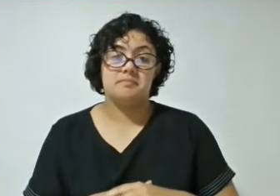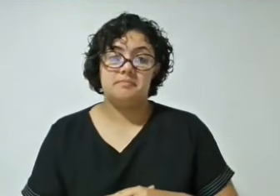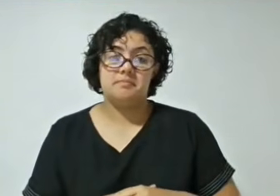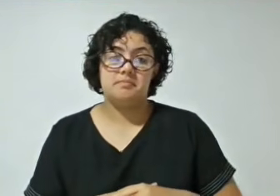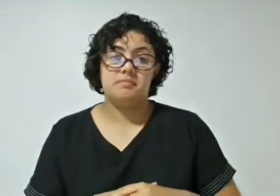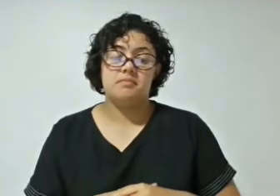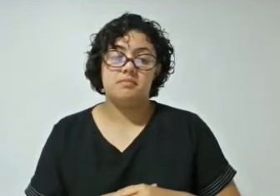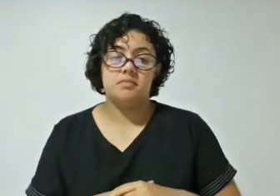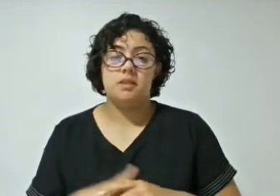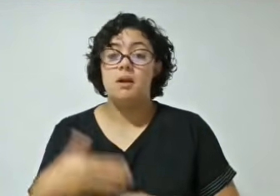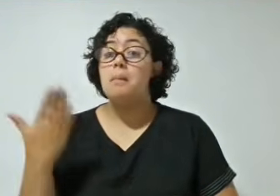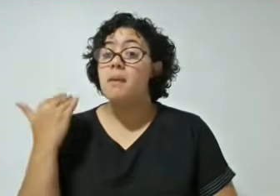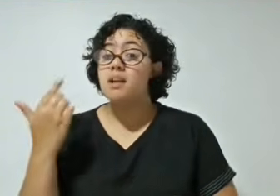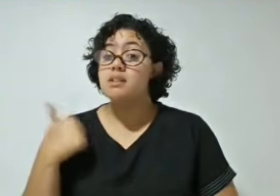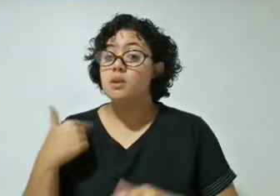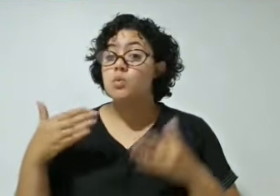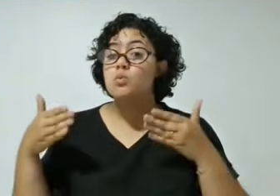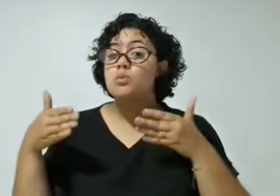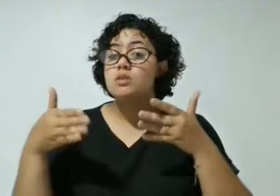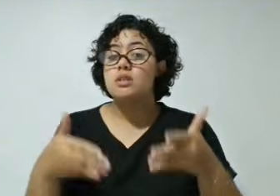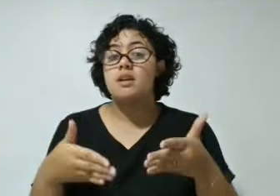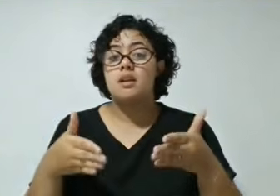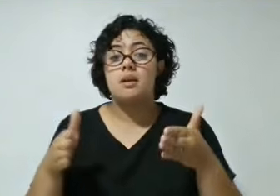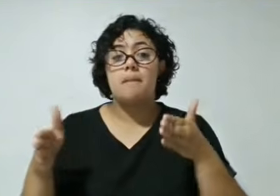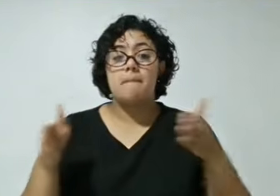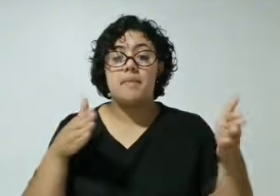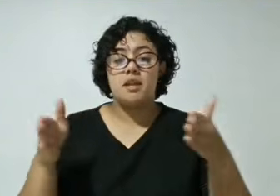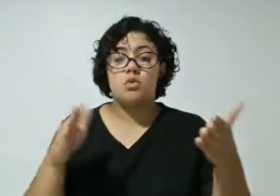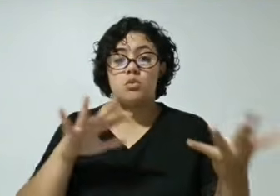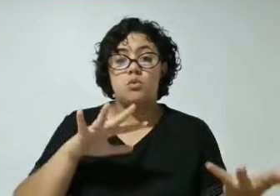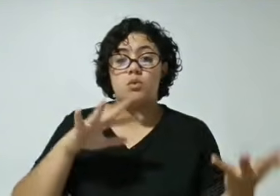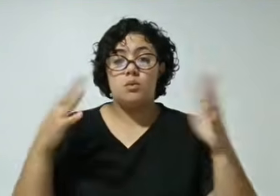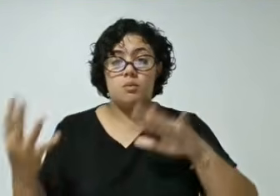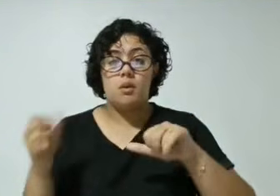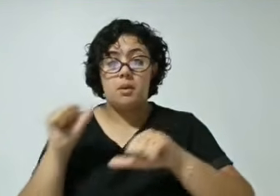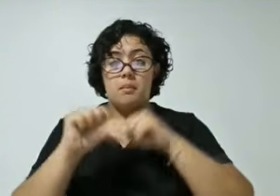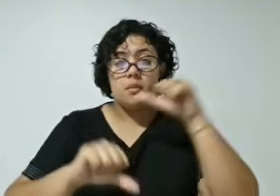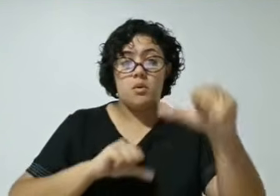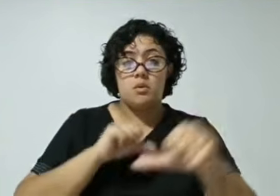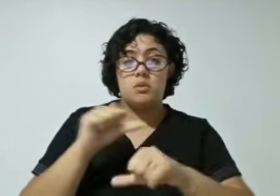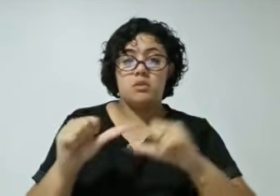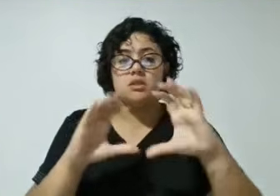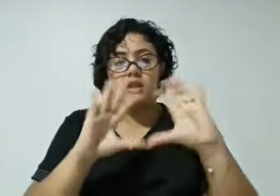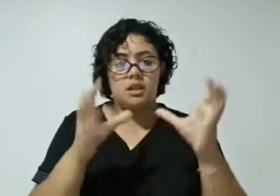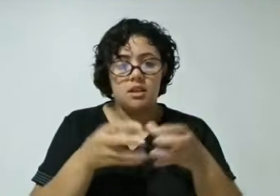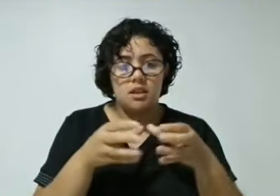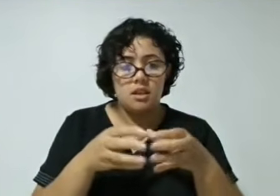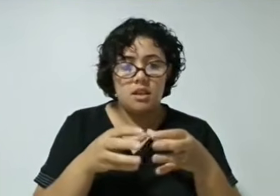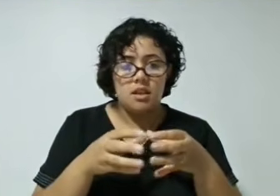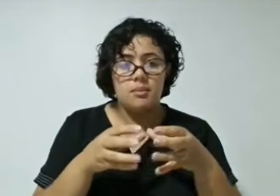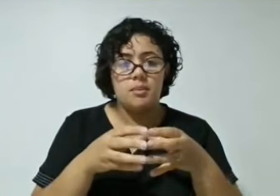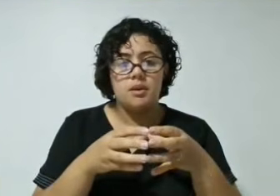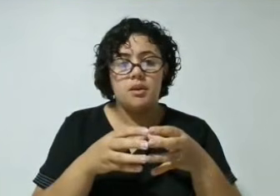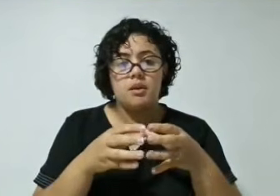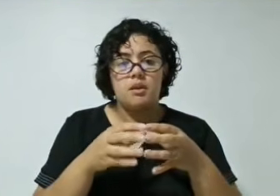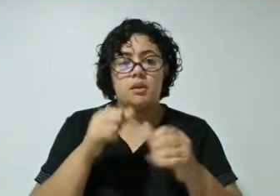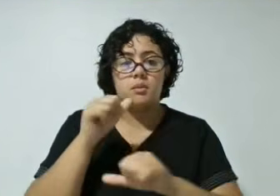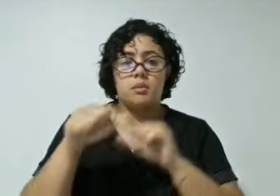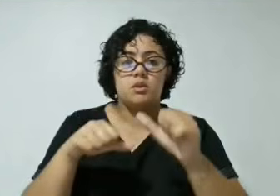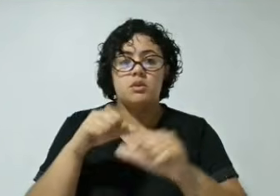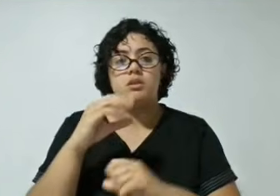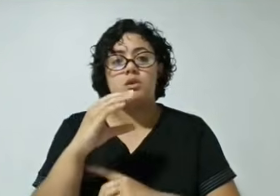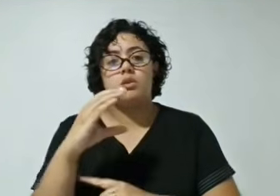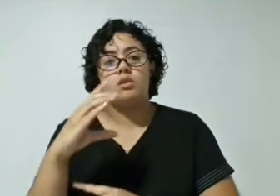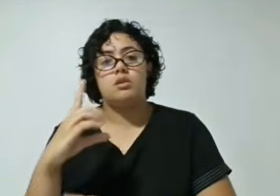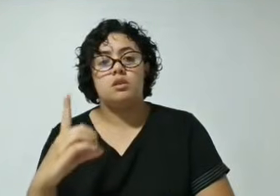Quando eu cheguei, estava num período de transição na unidade, transição de equipe, a coordenação tinha